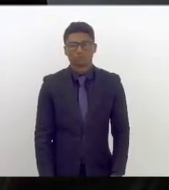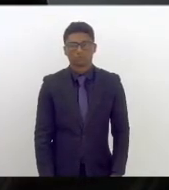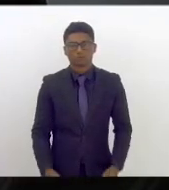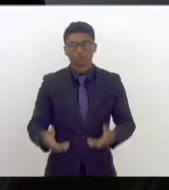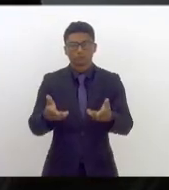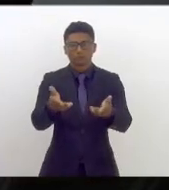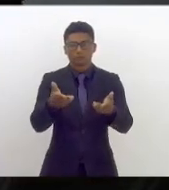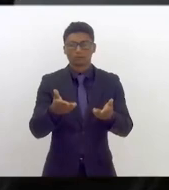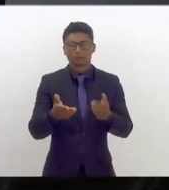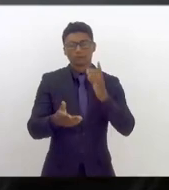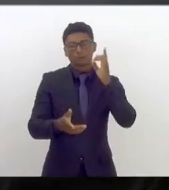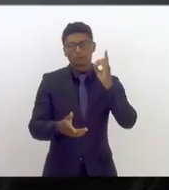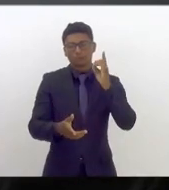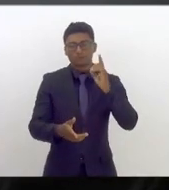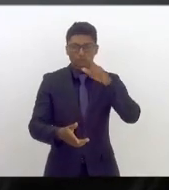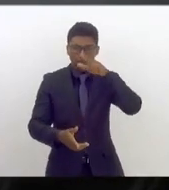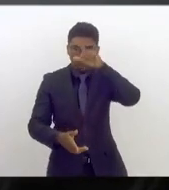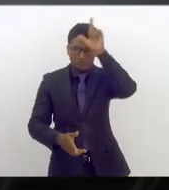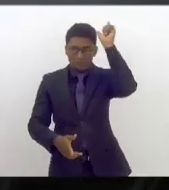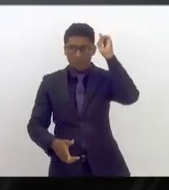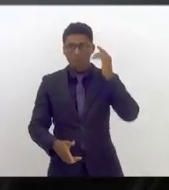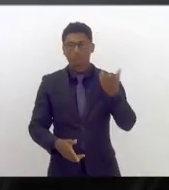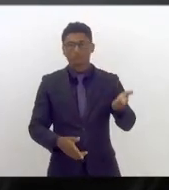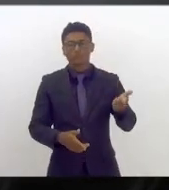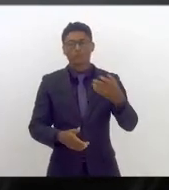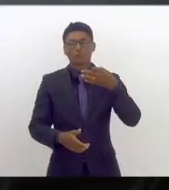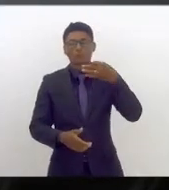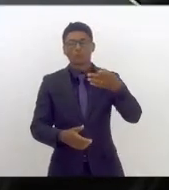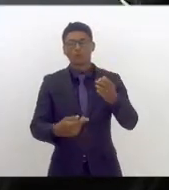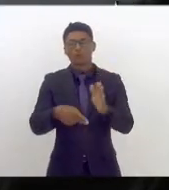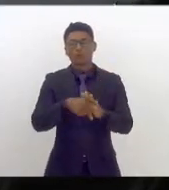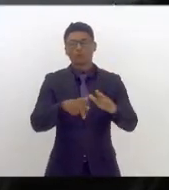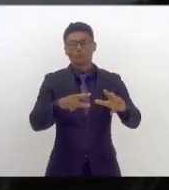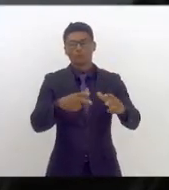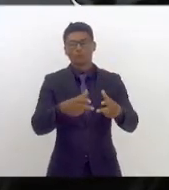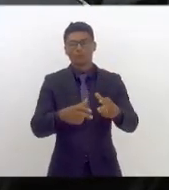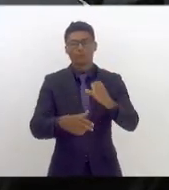Convido o deputado Luiz Paulo para emitir parecer pela CCJ.